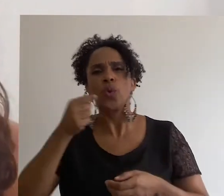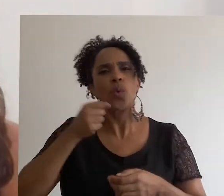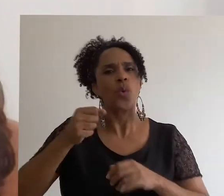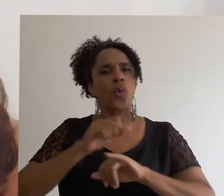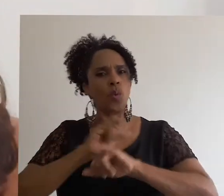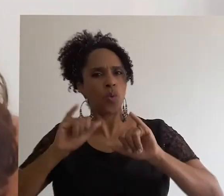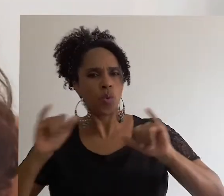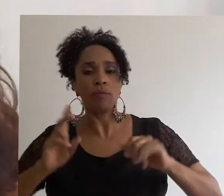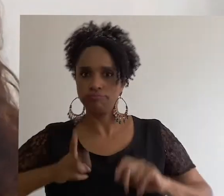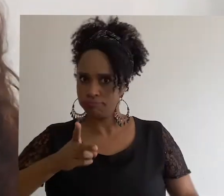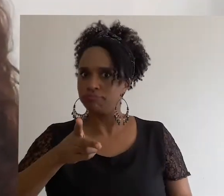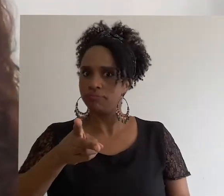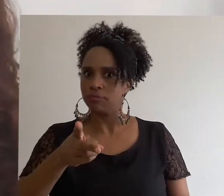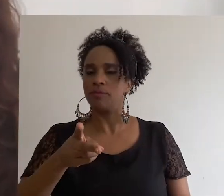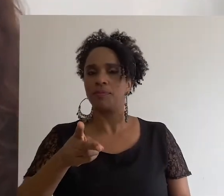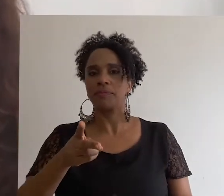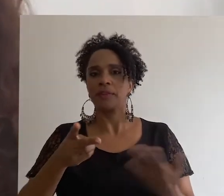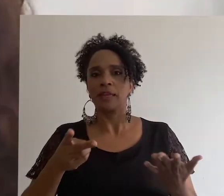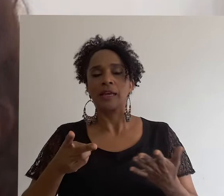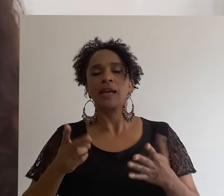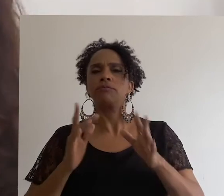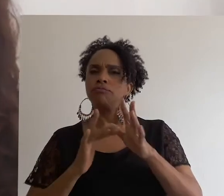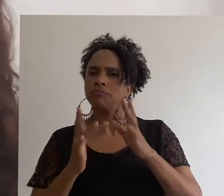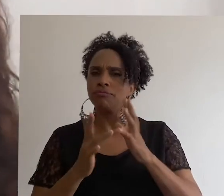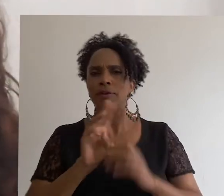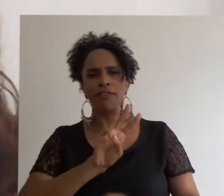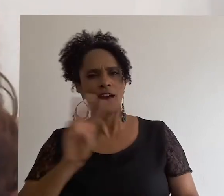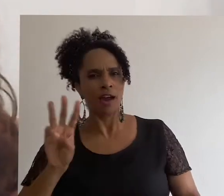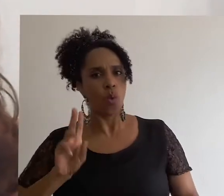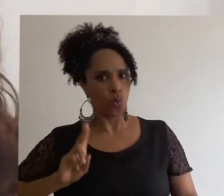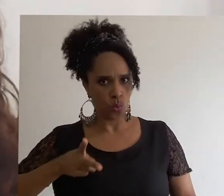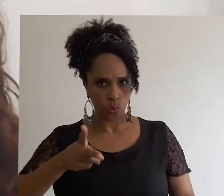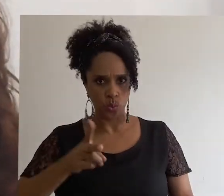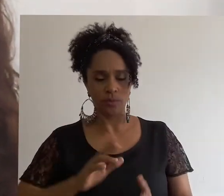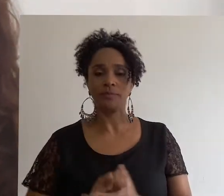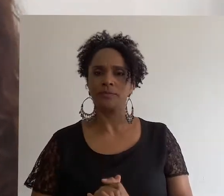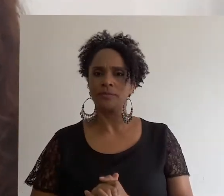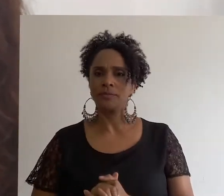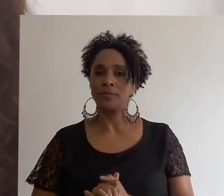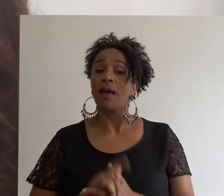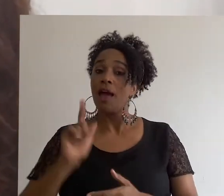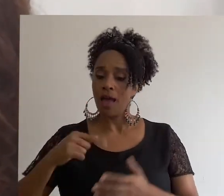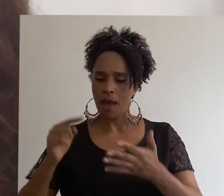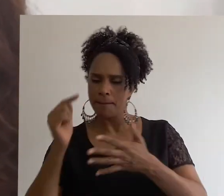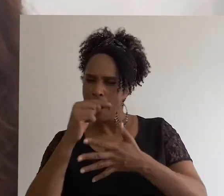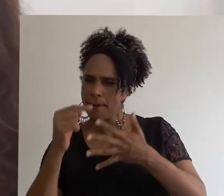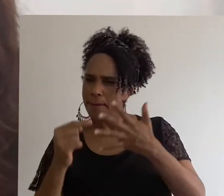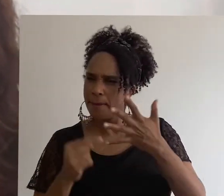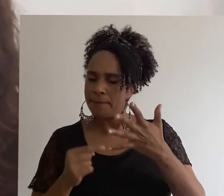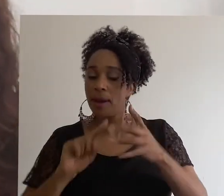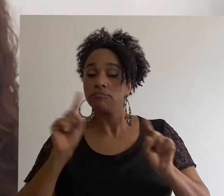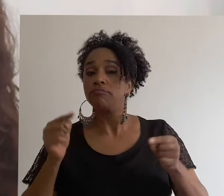jornalísticas, né, que a gente manteve no site e com as redes sociais. Todas essas ações,